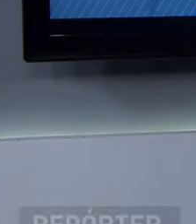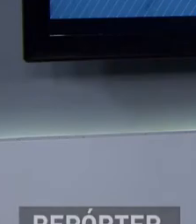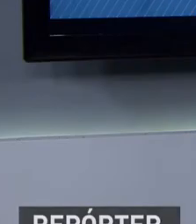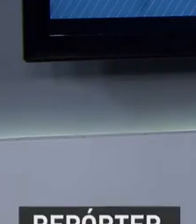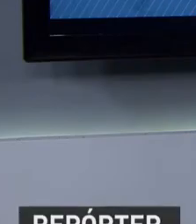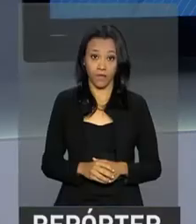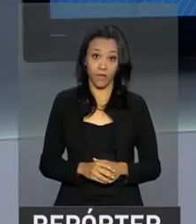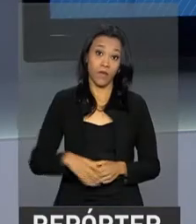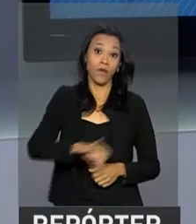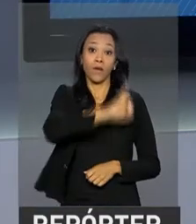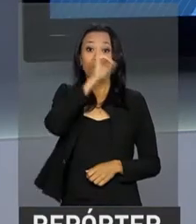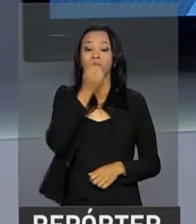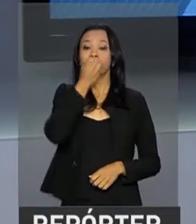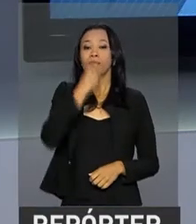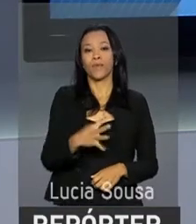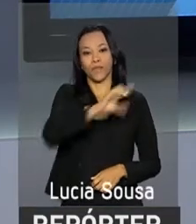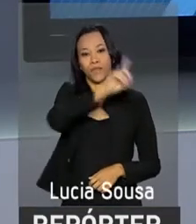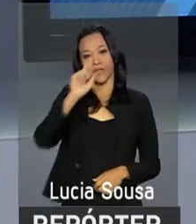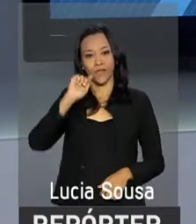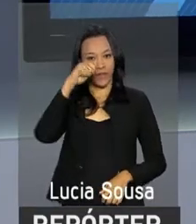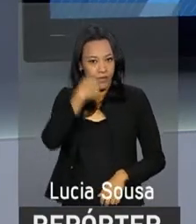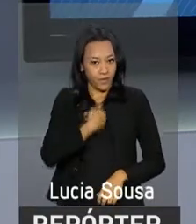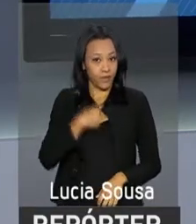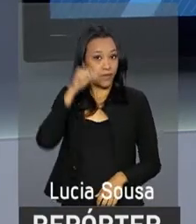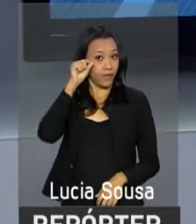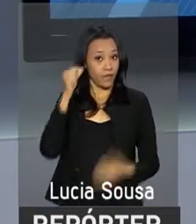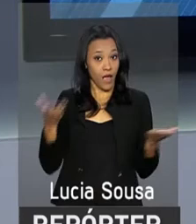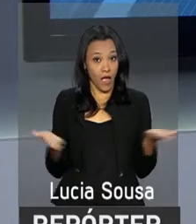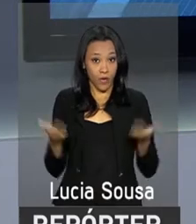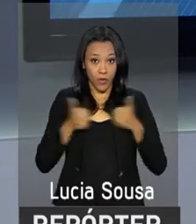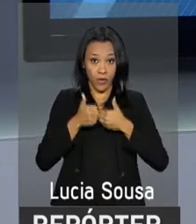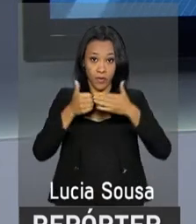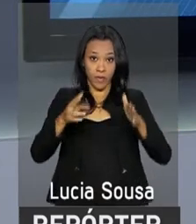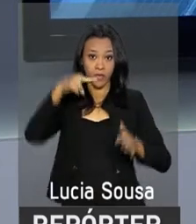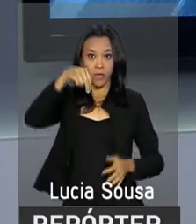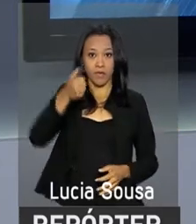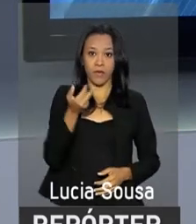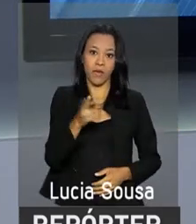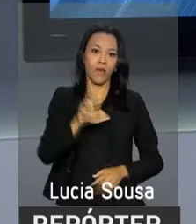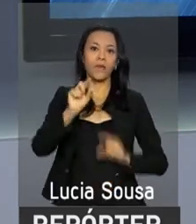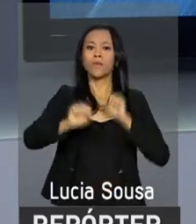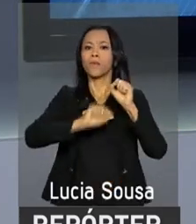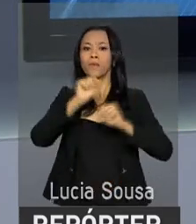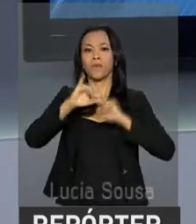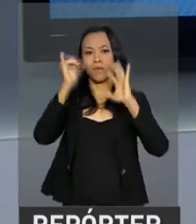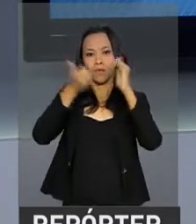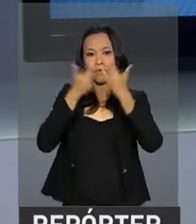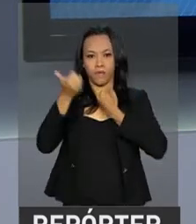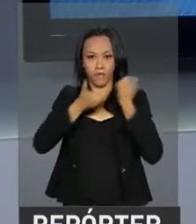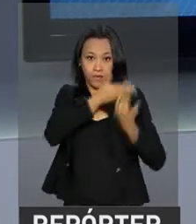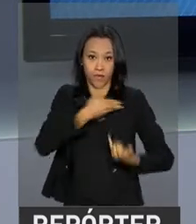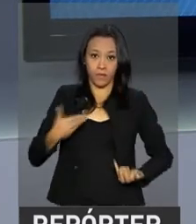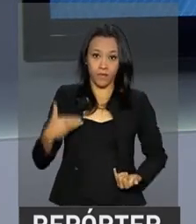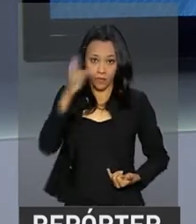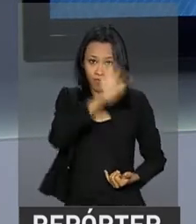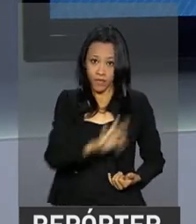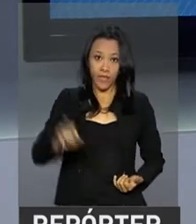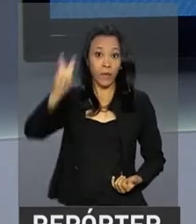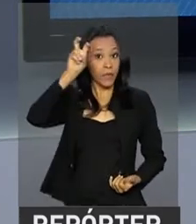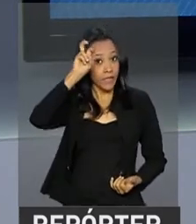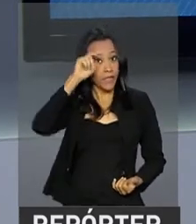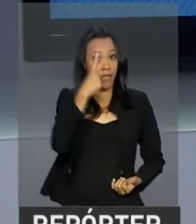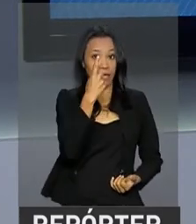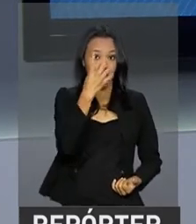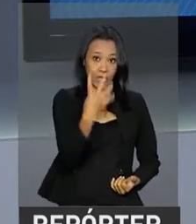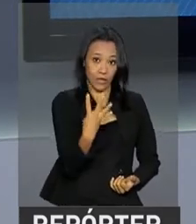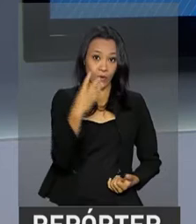olá bom dia sou carolina becker e começa agora o repórter nbr com as notícias do governo federal desta quinta feira 14 de